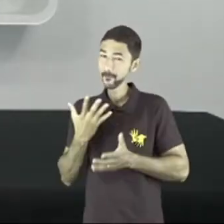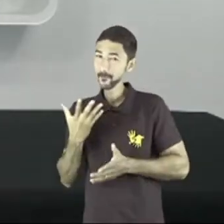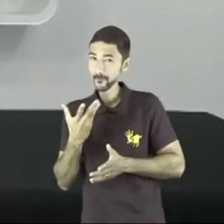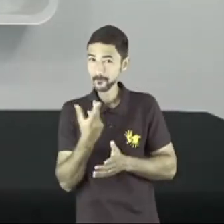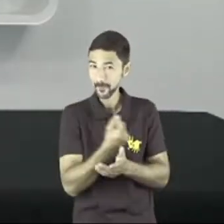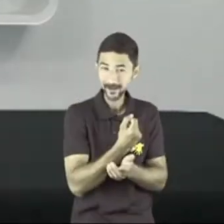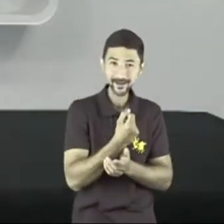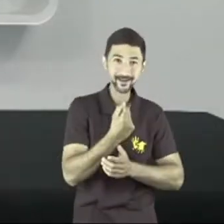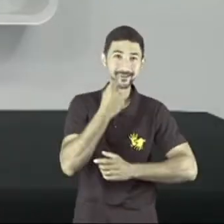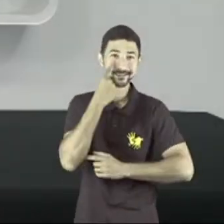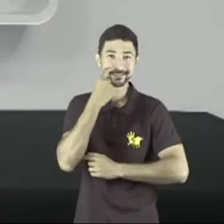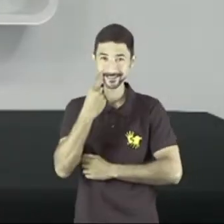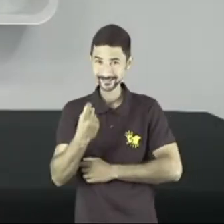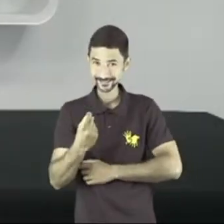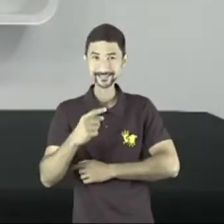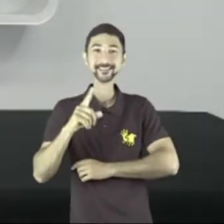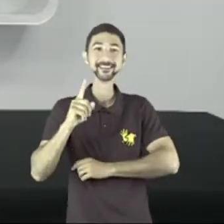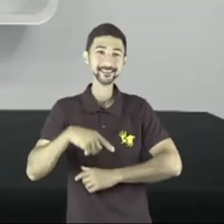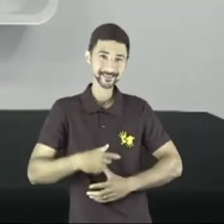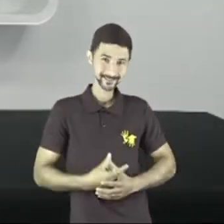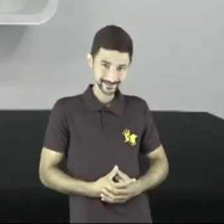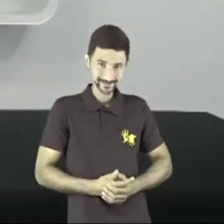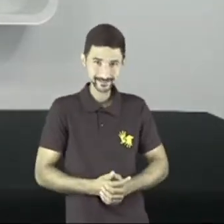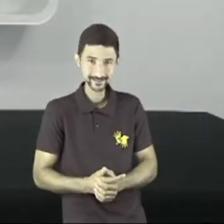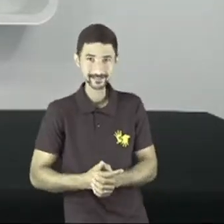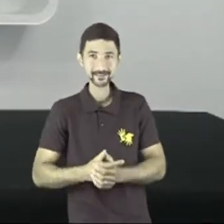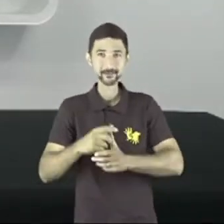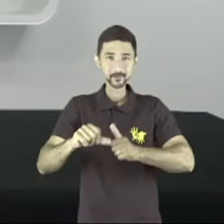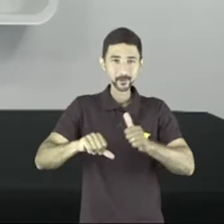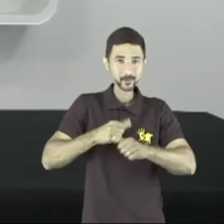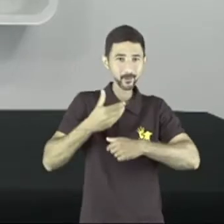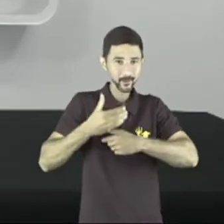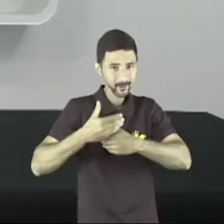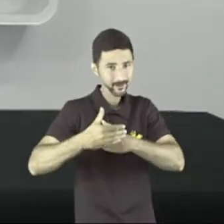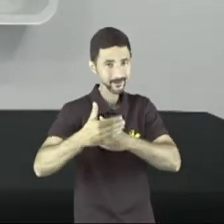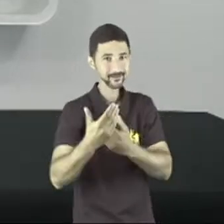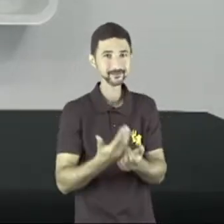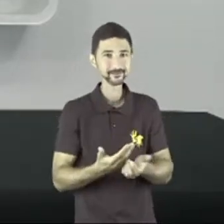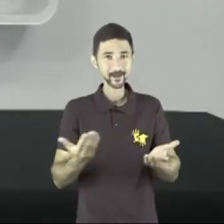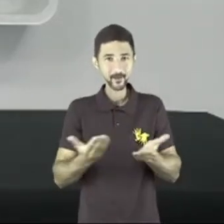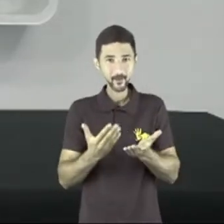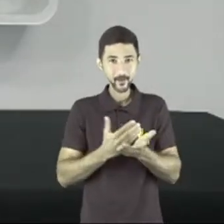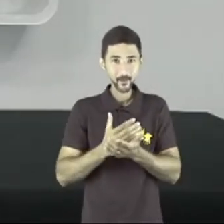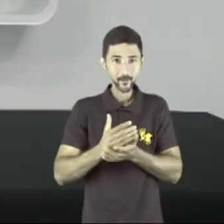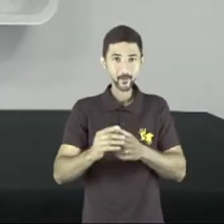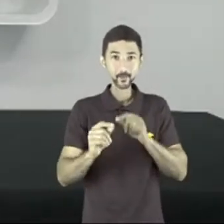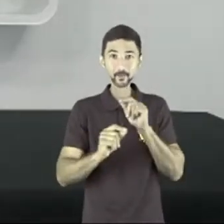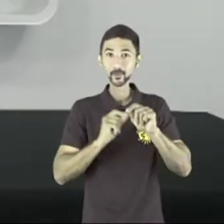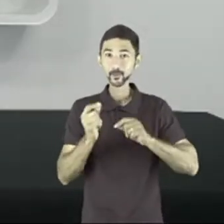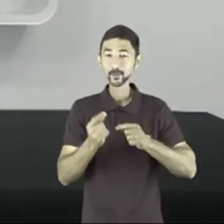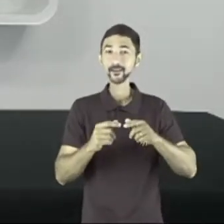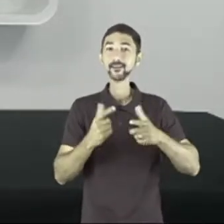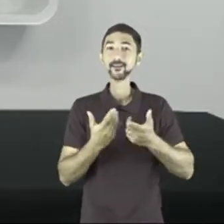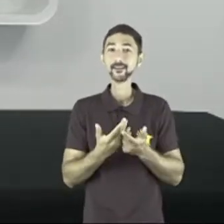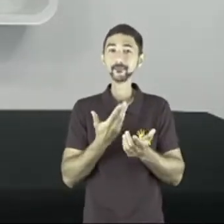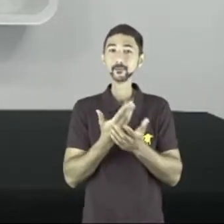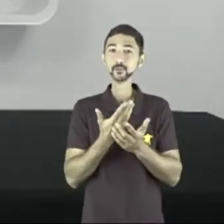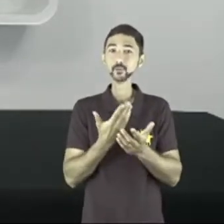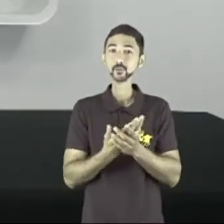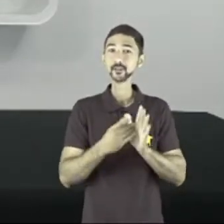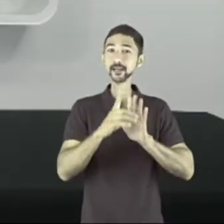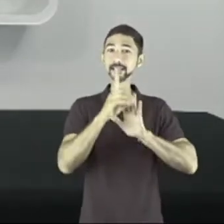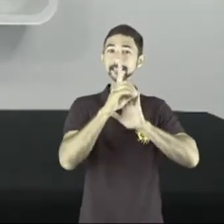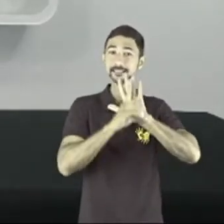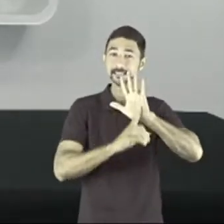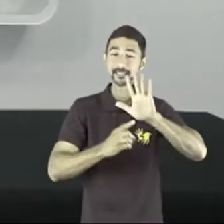muito interessante. Nós estamos mudando de sequência e a partir da aula de hoje nós vamos trabalhar sobre os